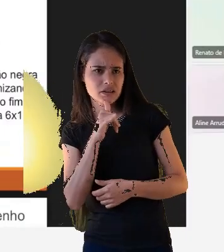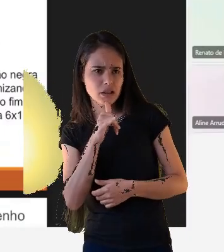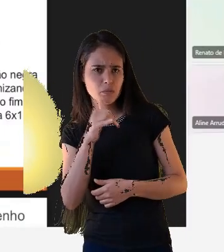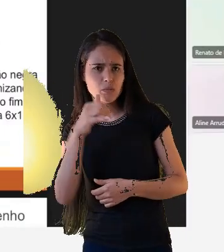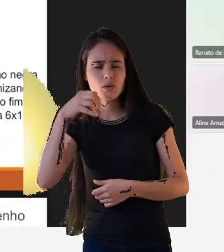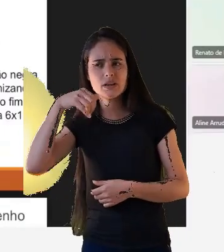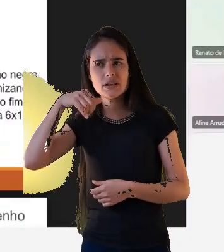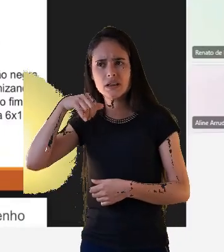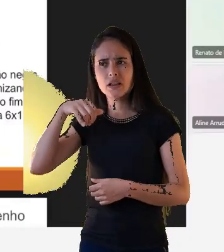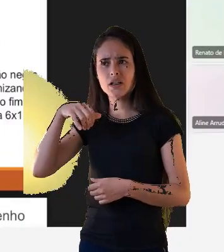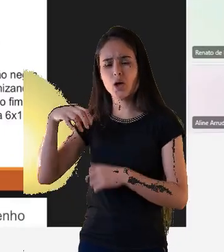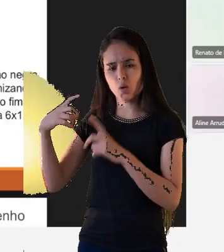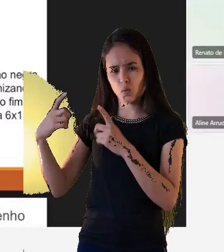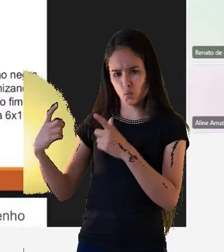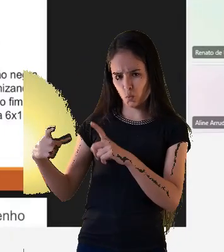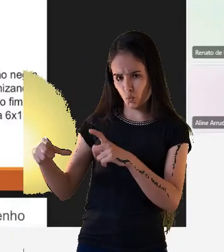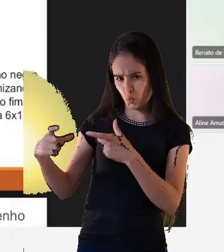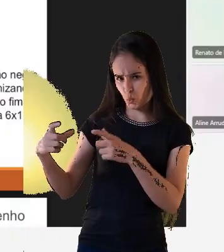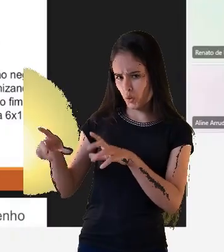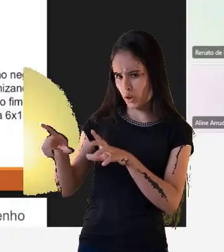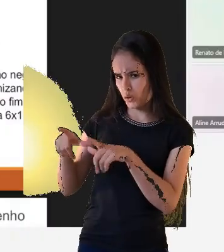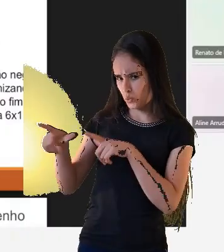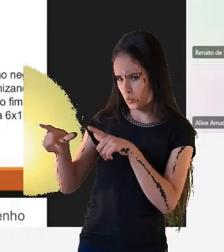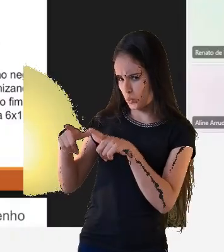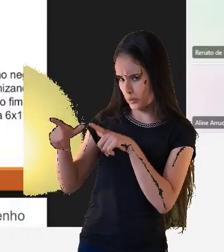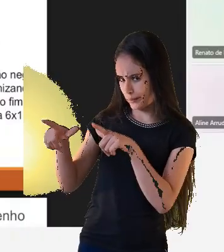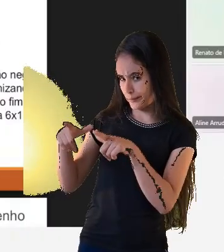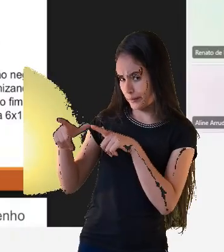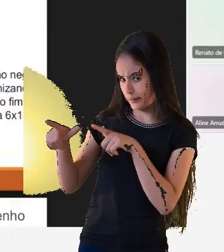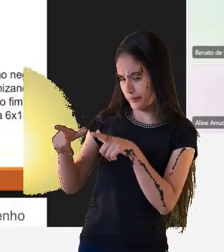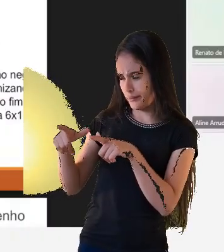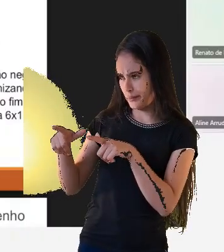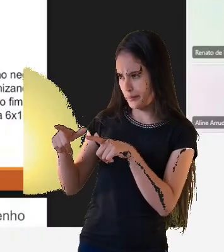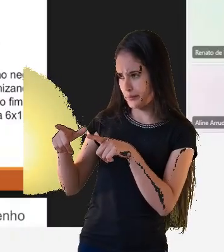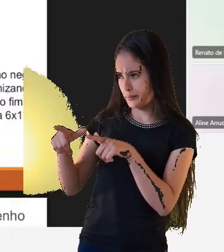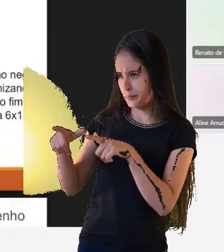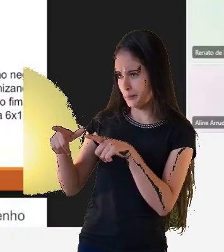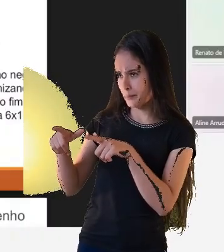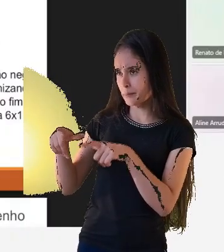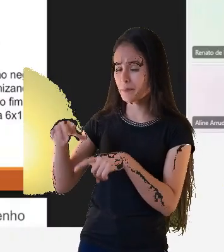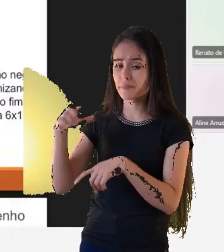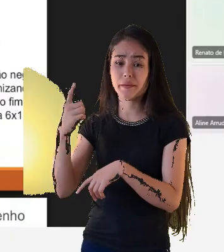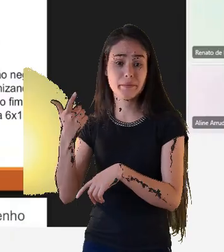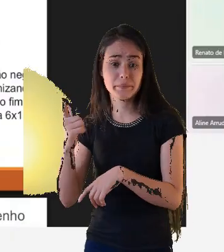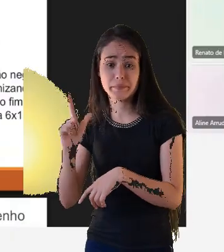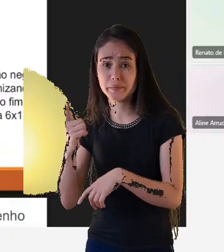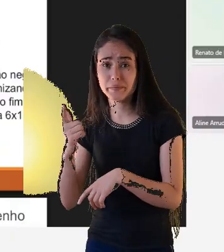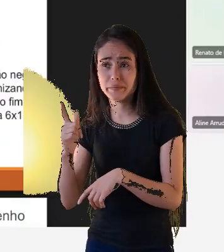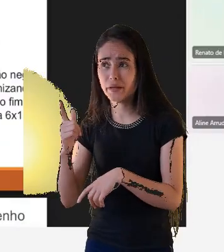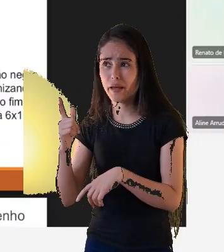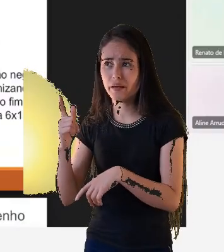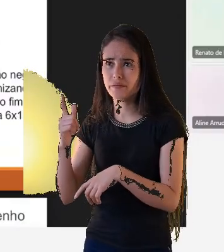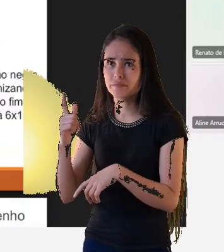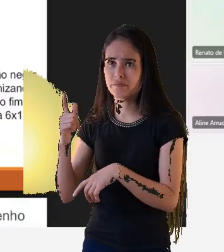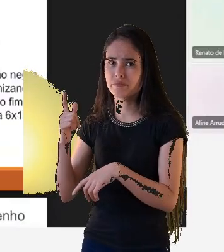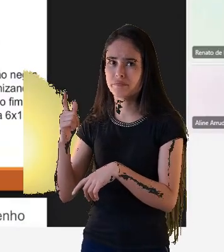tem 13 campos, eu acho que não deve ter 10 professoras negras, não deve ter, tá?